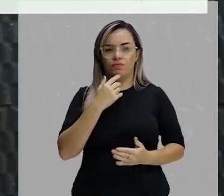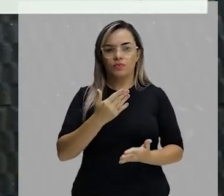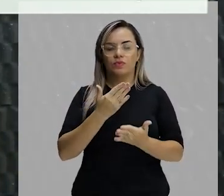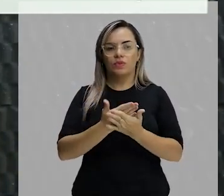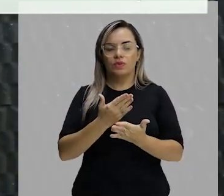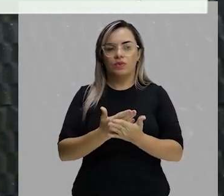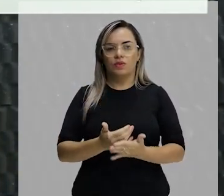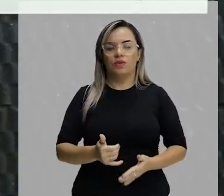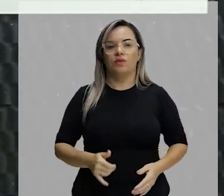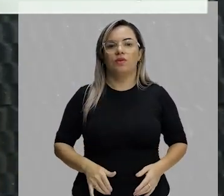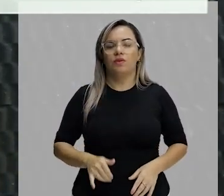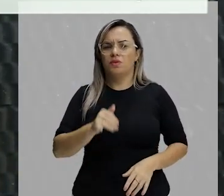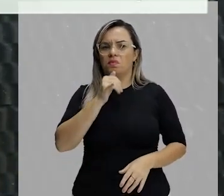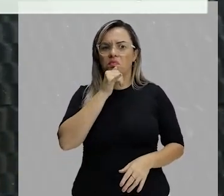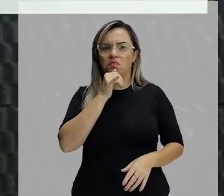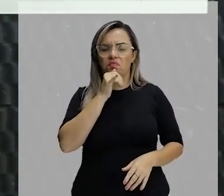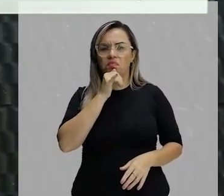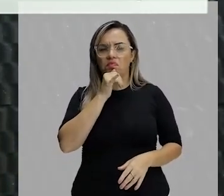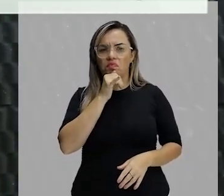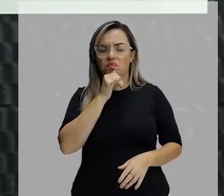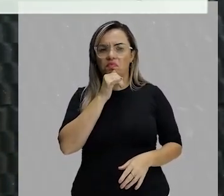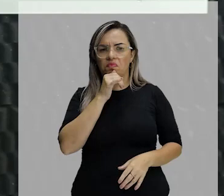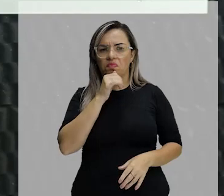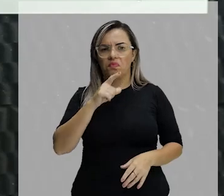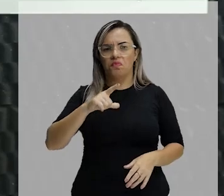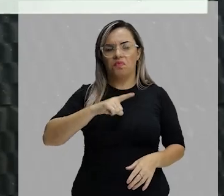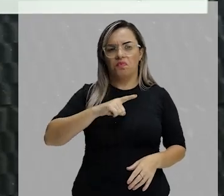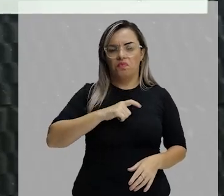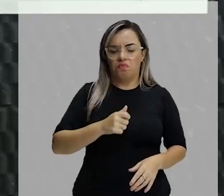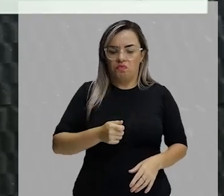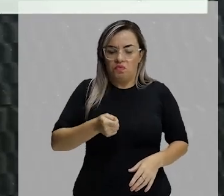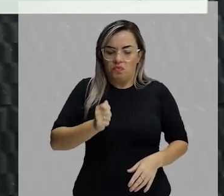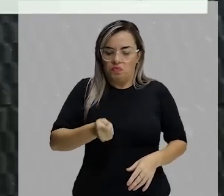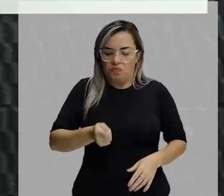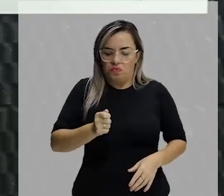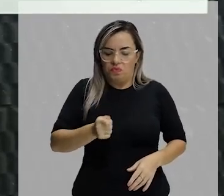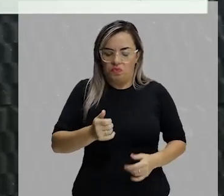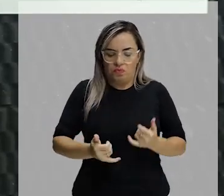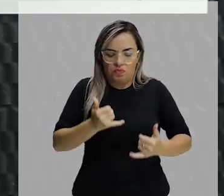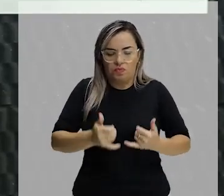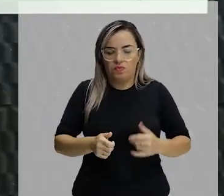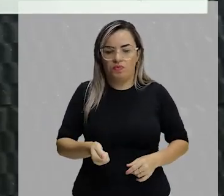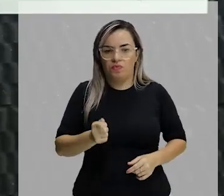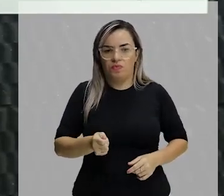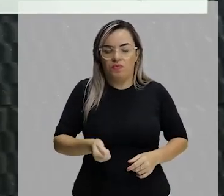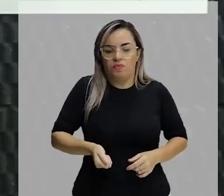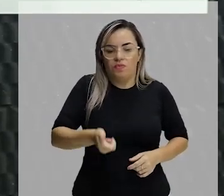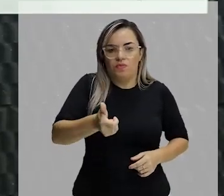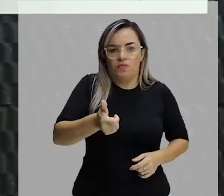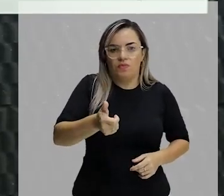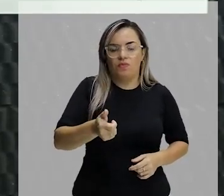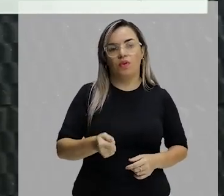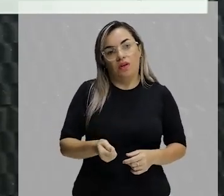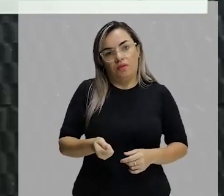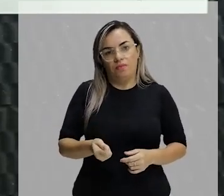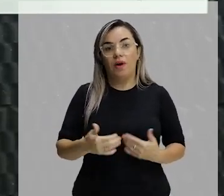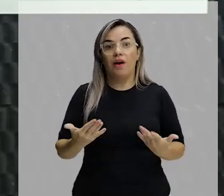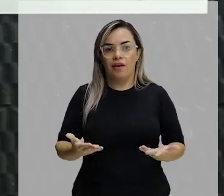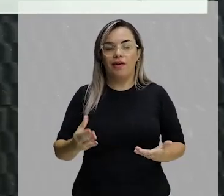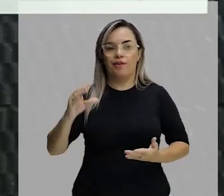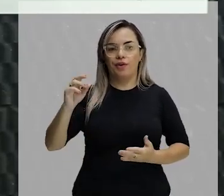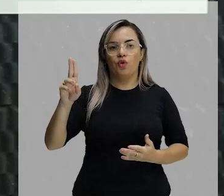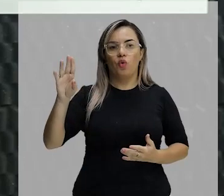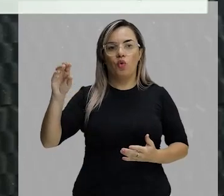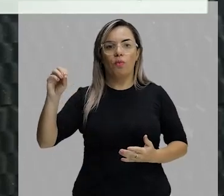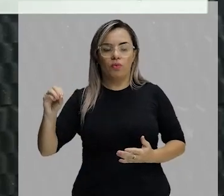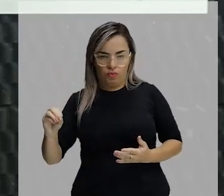estudar. Um exemplo prático, todo mundo tem jogo, né, de dado, né? Jogos de dado, aquele dado é um cubo, tá? As